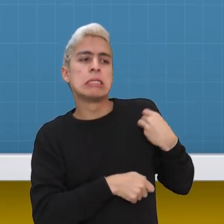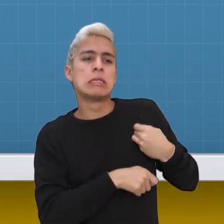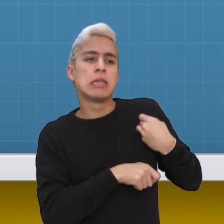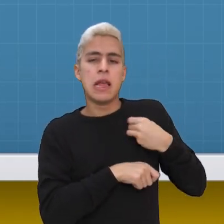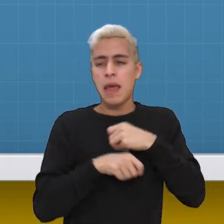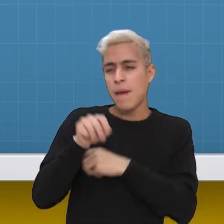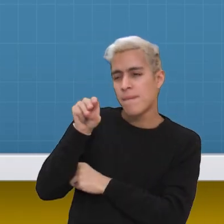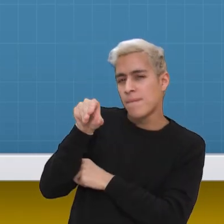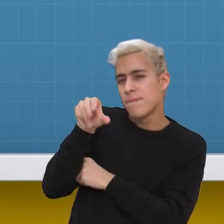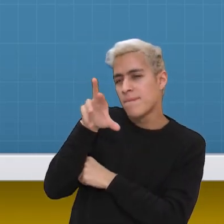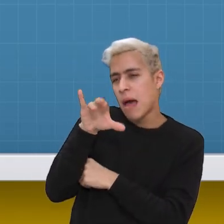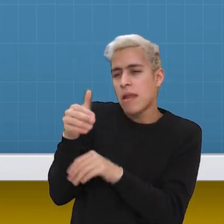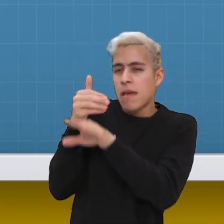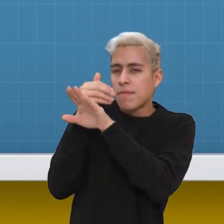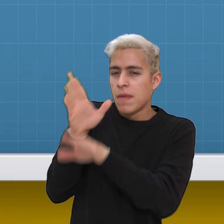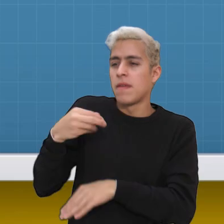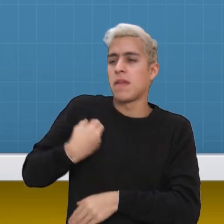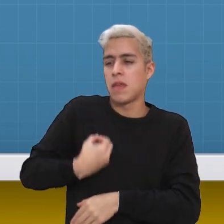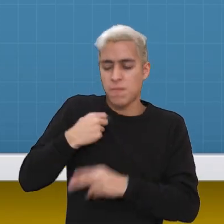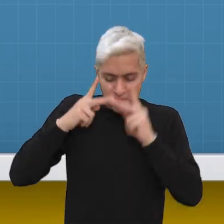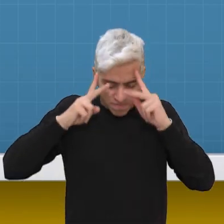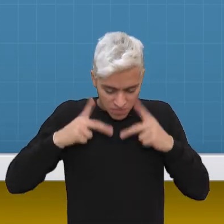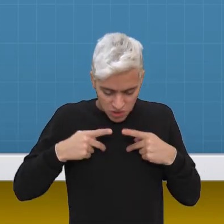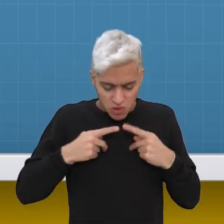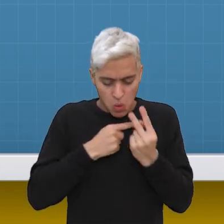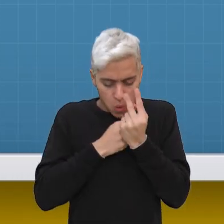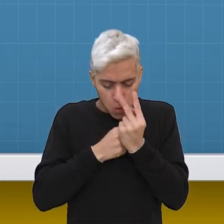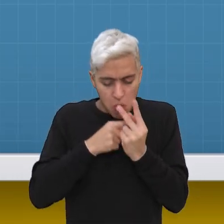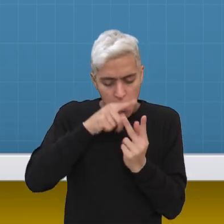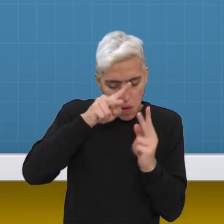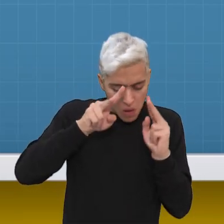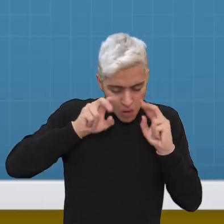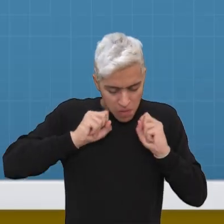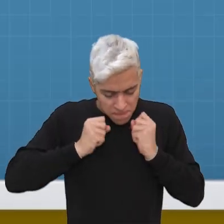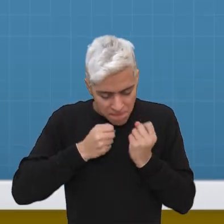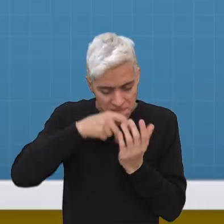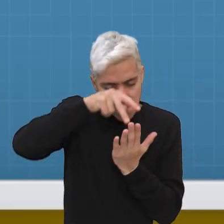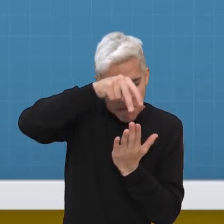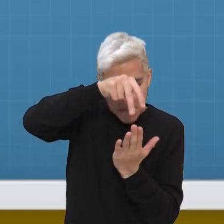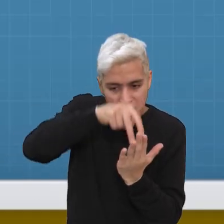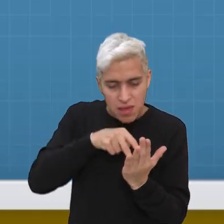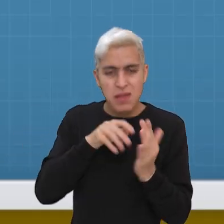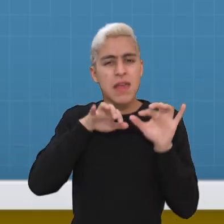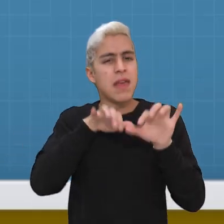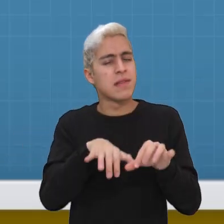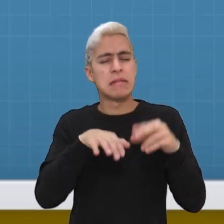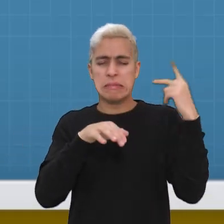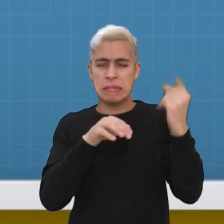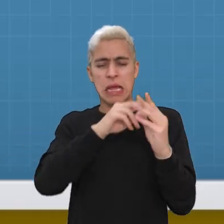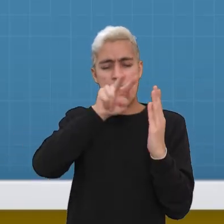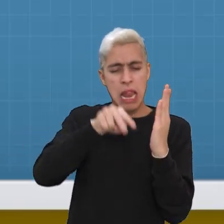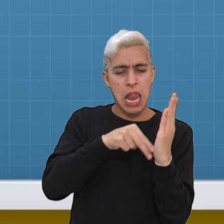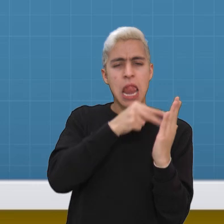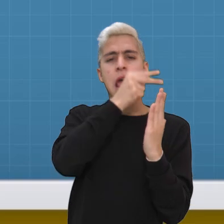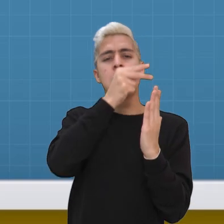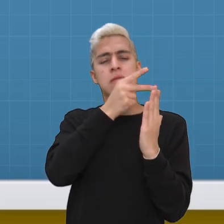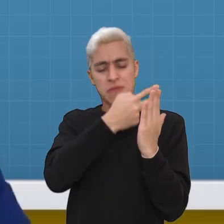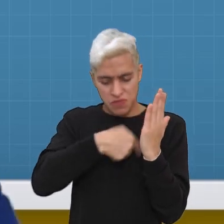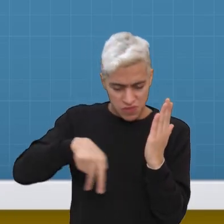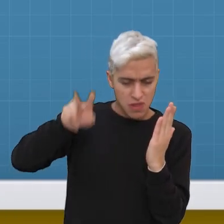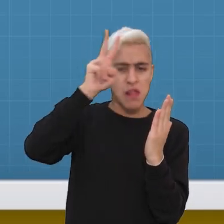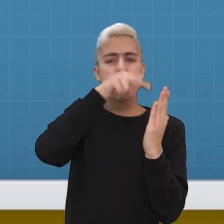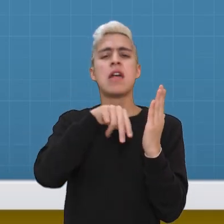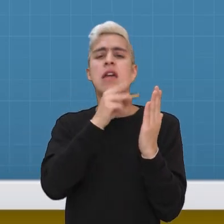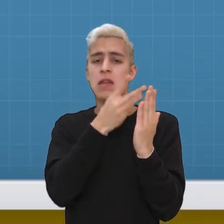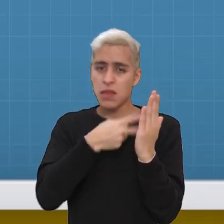dele, Mariazinha cuida da vida dela e eu cuido da minha vida. Simples. E muita leitura. Vamos lá,